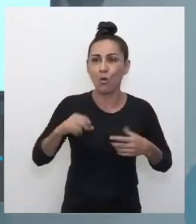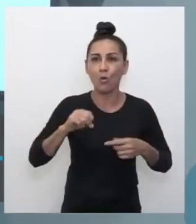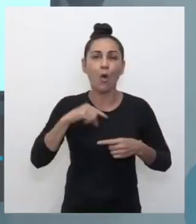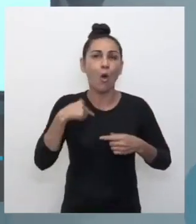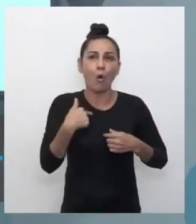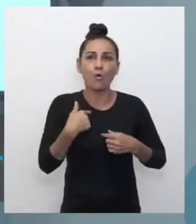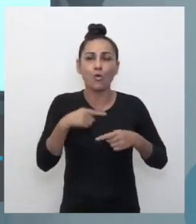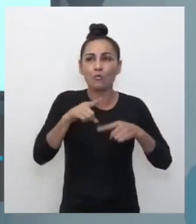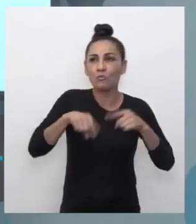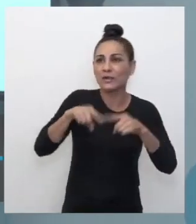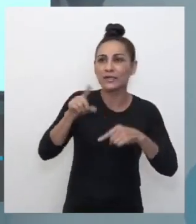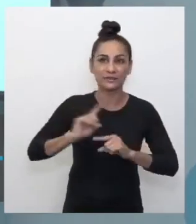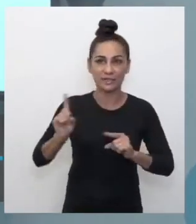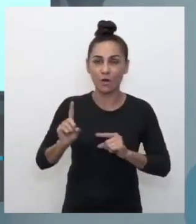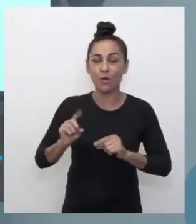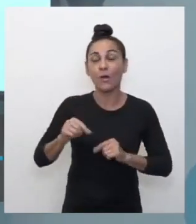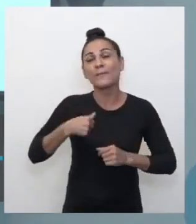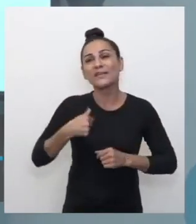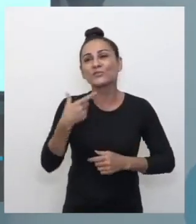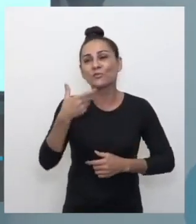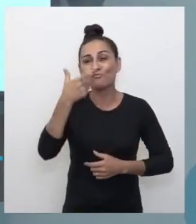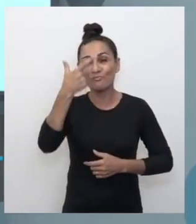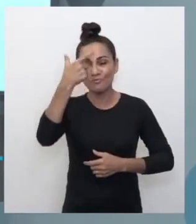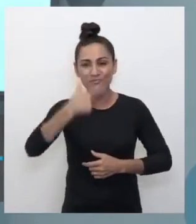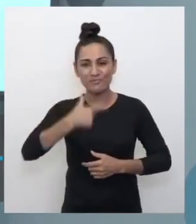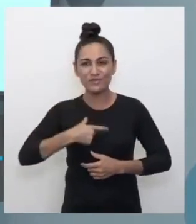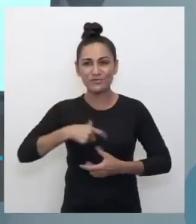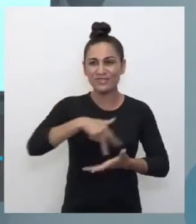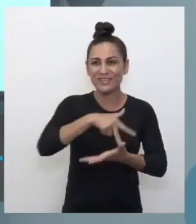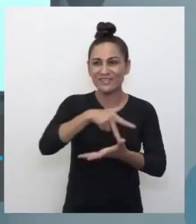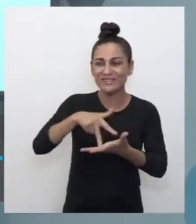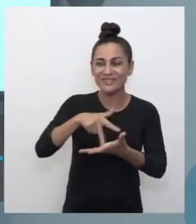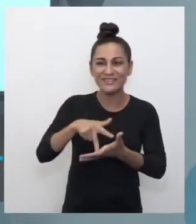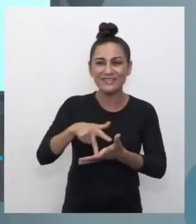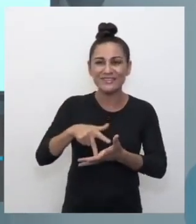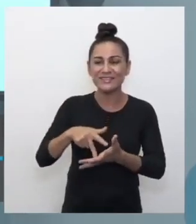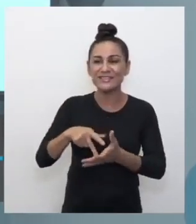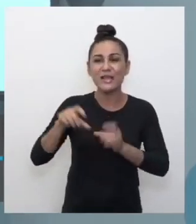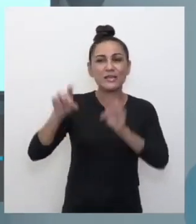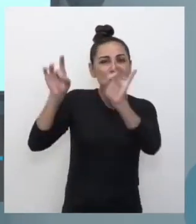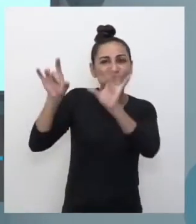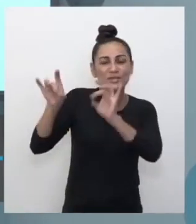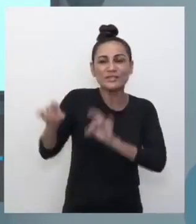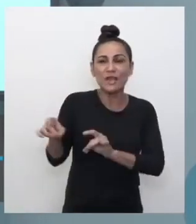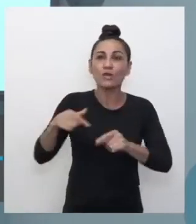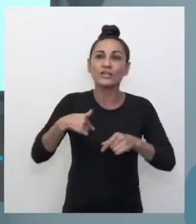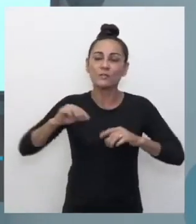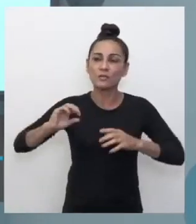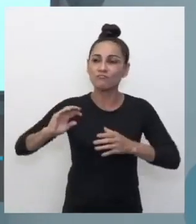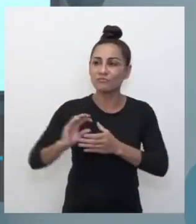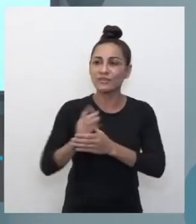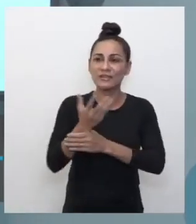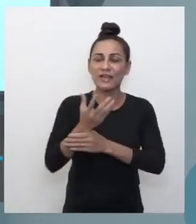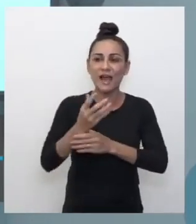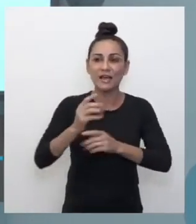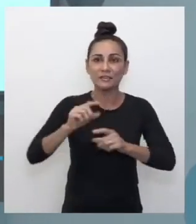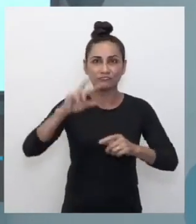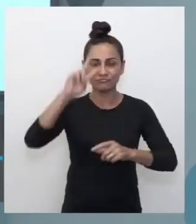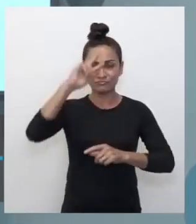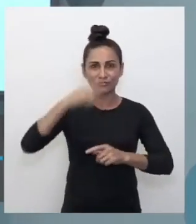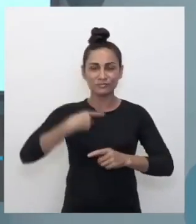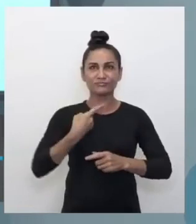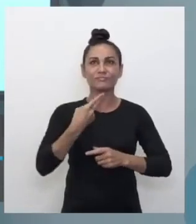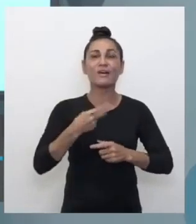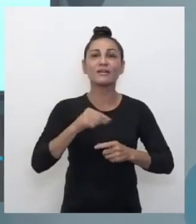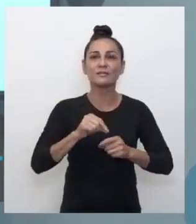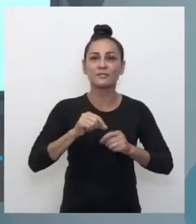dança, mas ele passa a se reconhecer como um agente da dança, como alguém que pode transformar o seu gesto para, né, passar um recado, uma